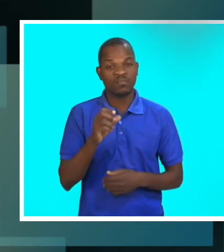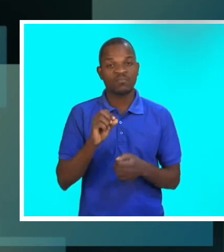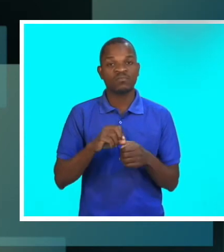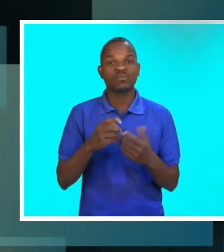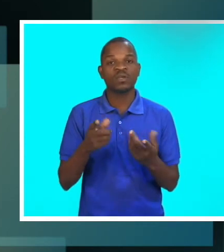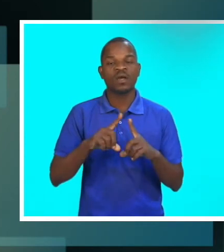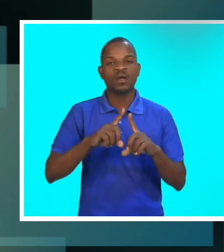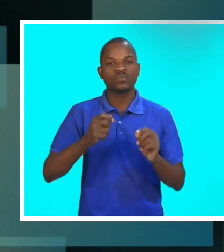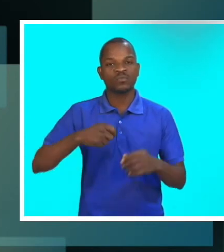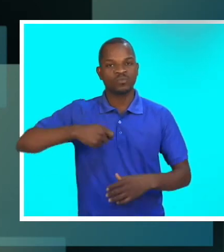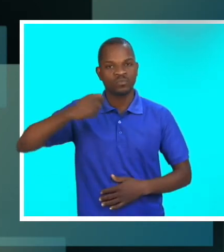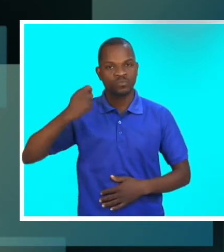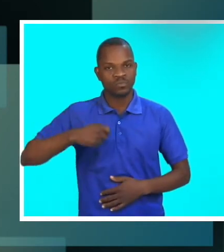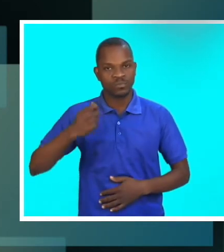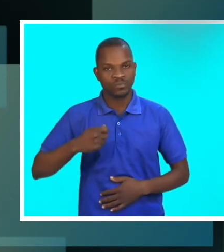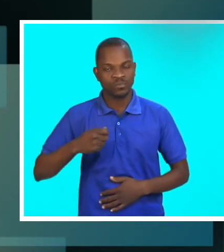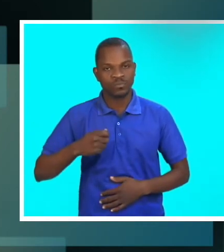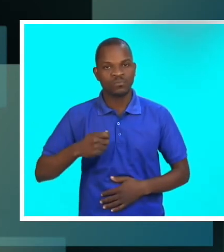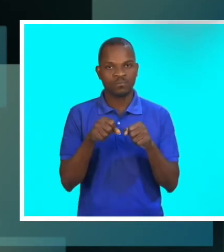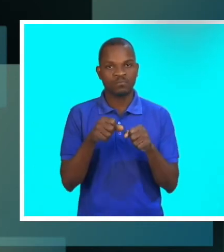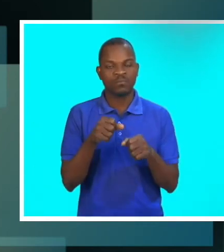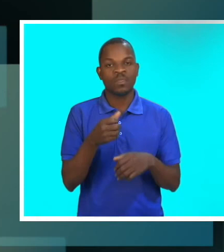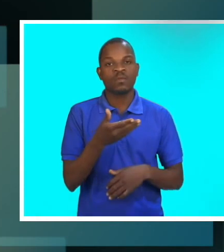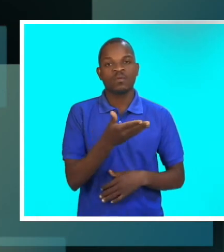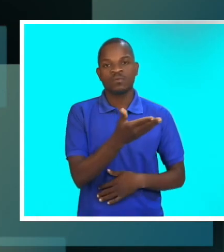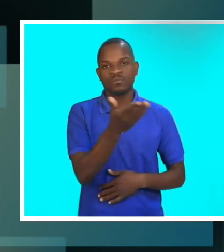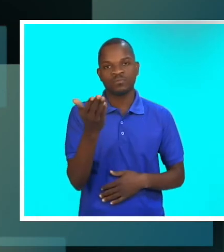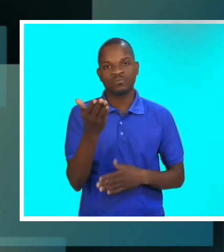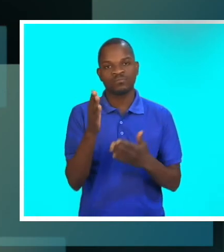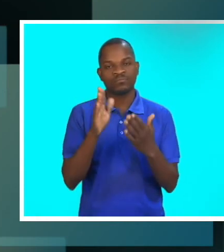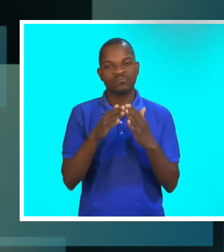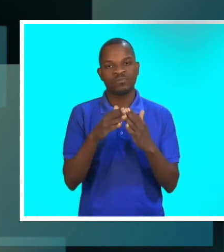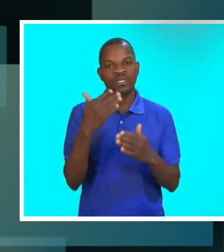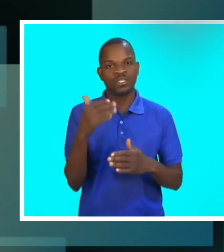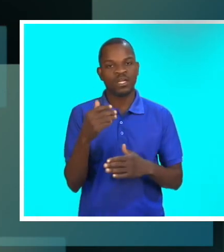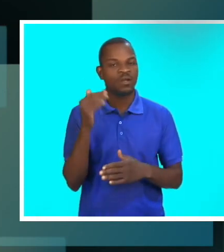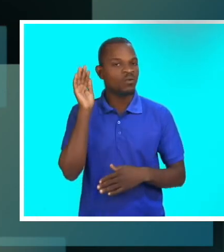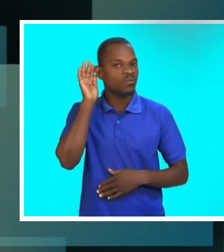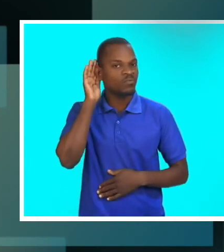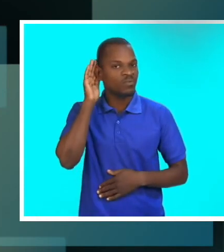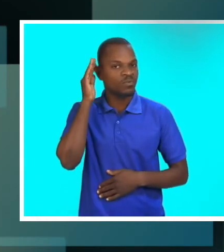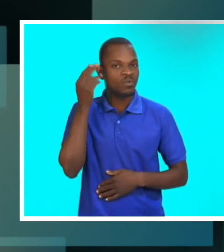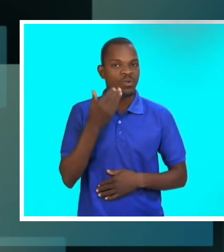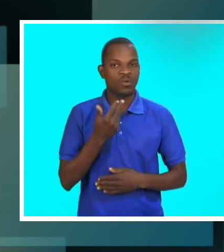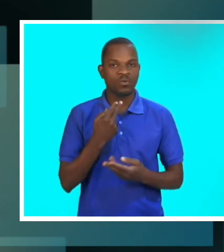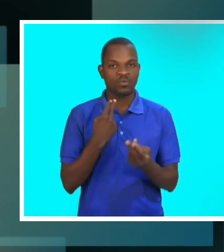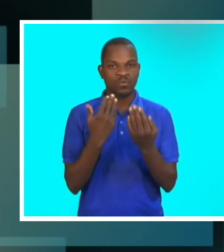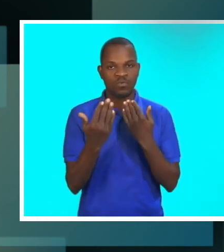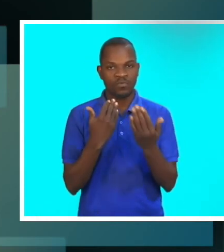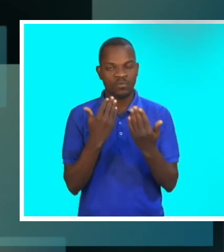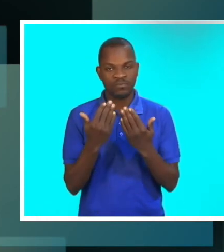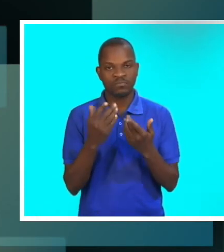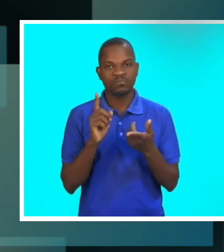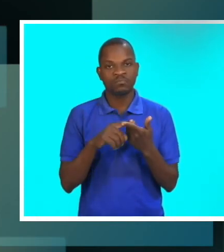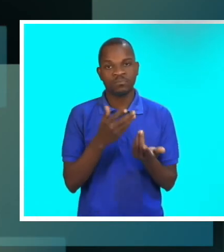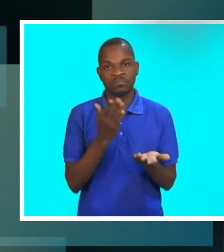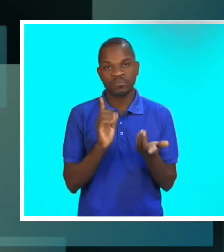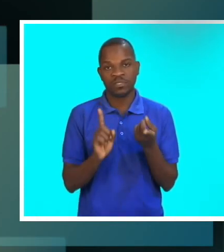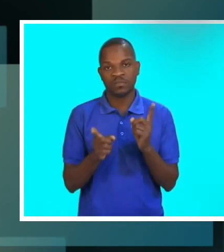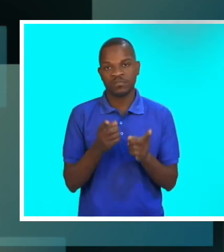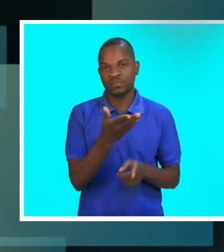e um amigo de Elas Padre, acompanha atentamente a nossa conversa. Com esperança de ter gostado